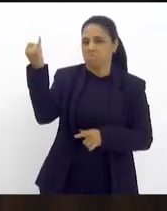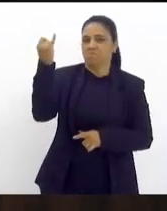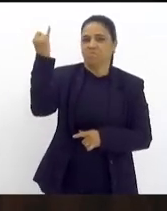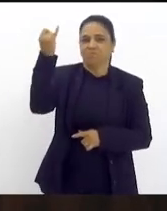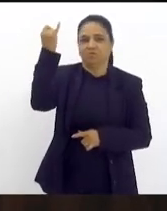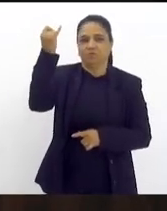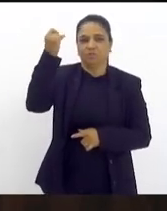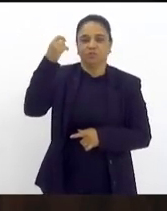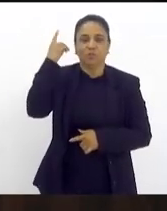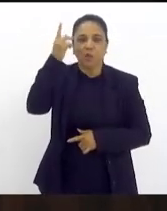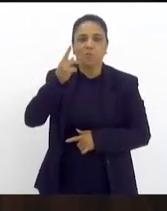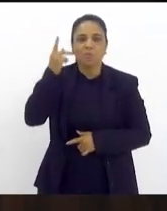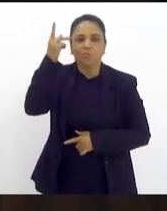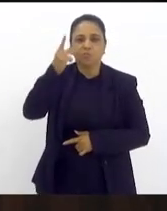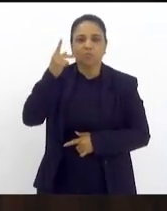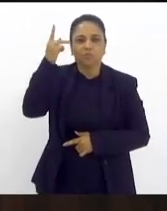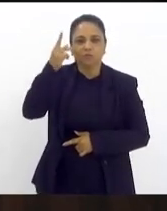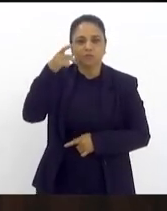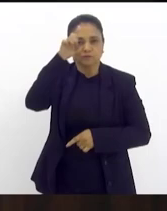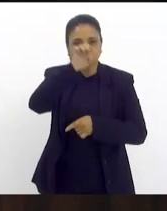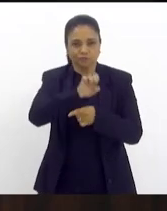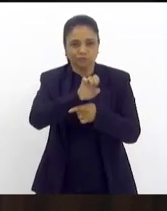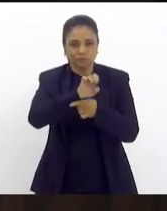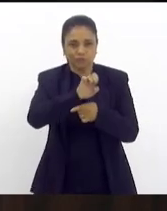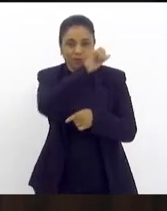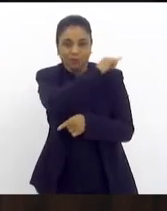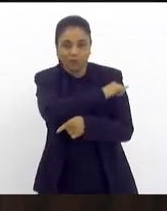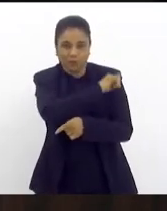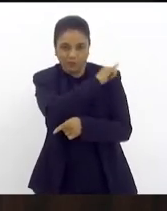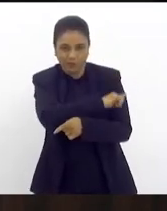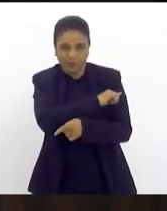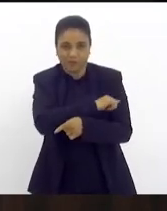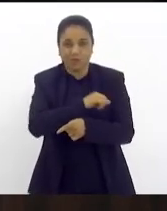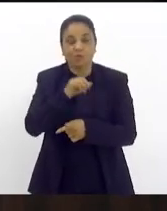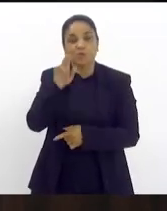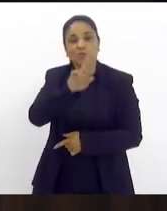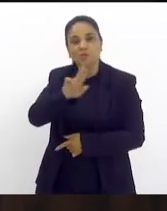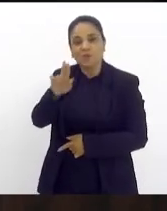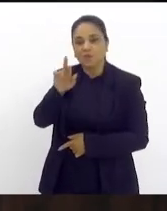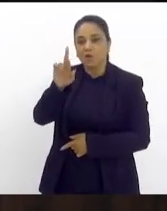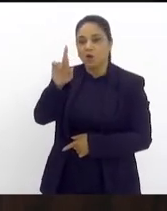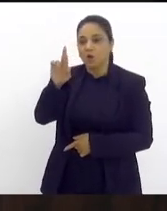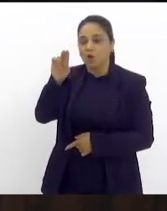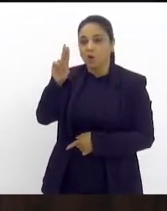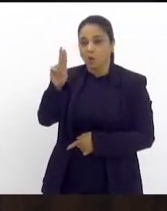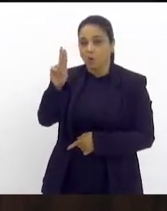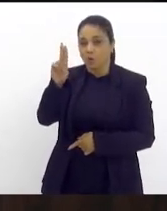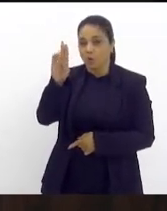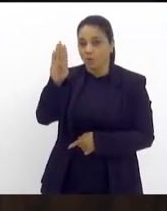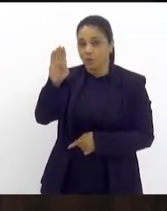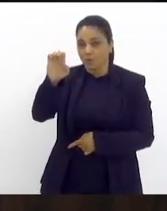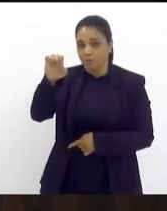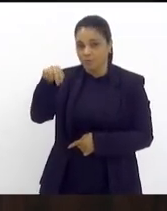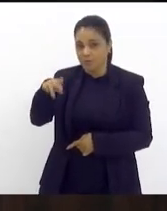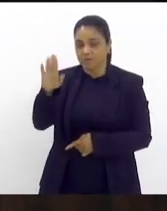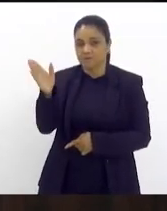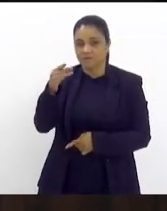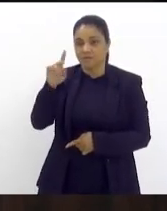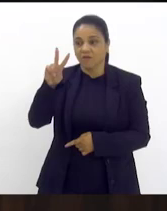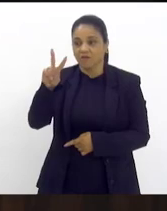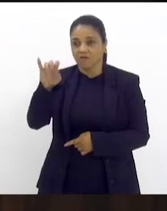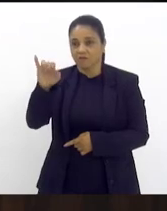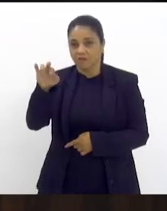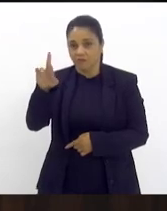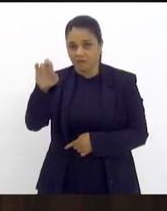da política fluminense. Trata-se do senhor Rubem Vieira de Souza, prefeito do município de